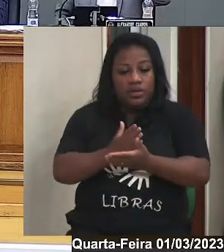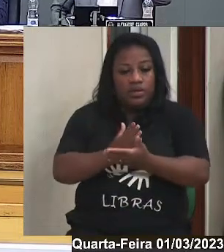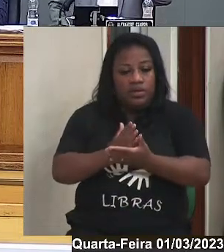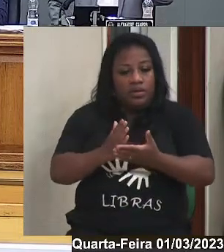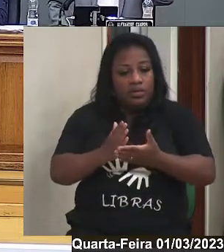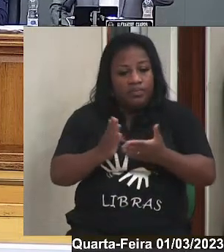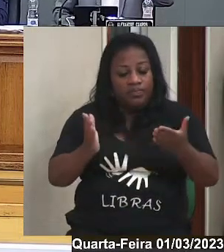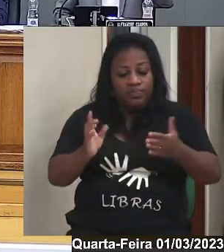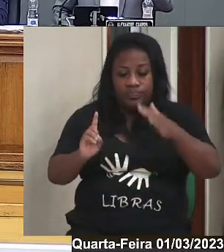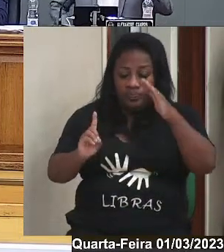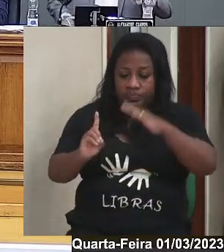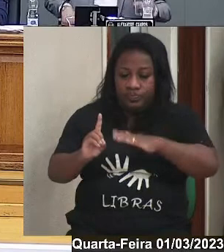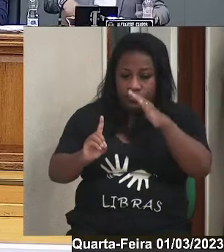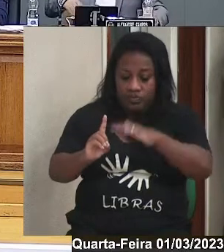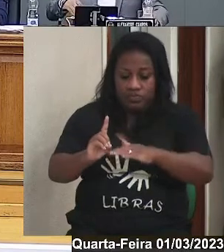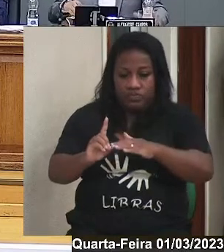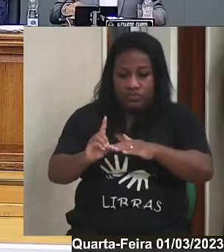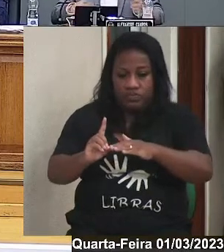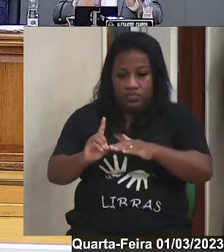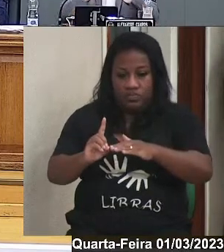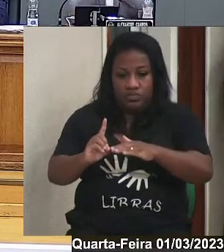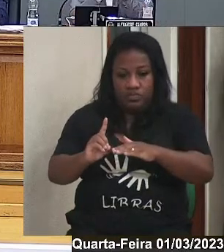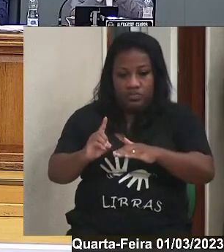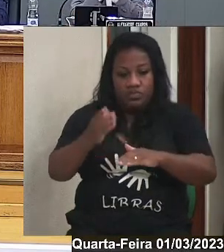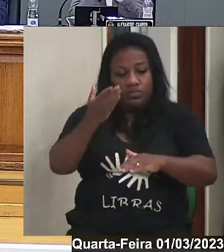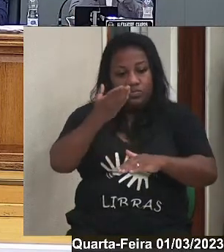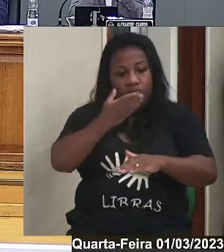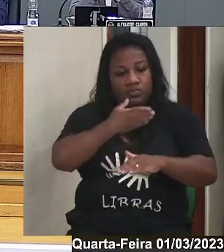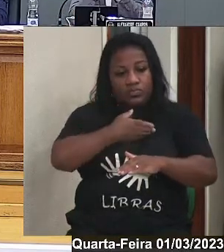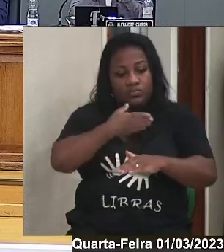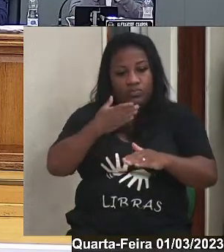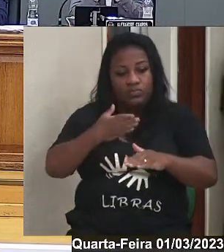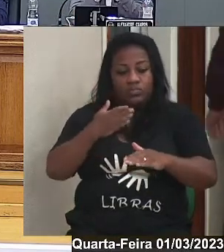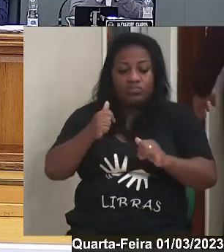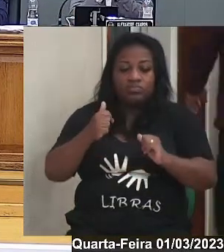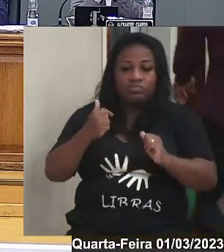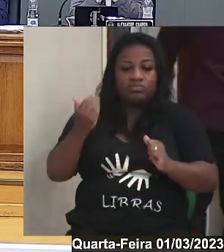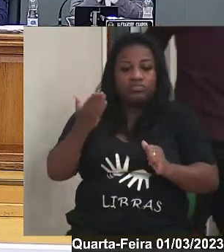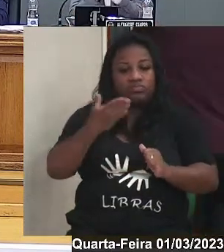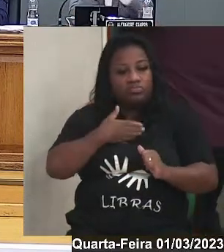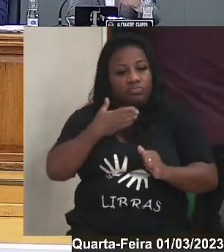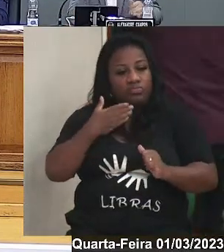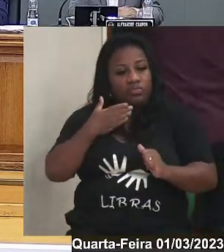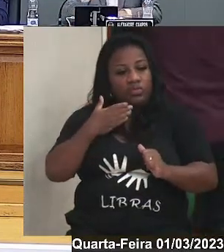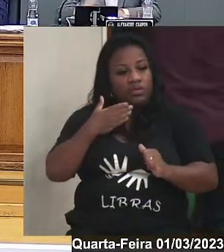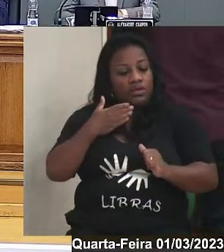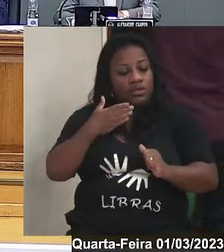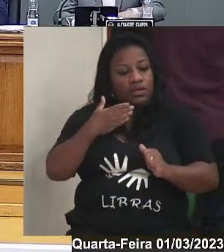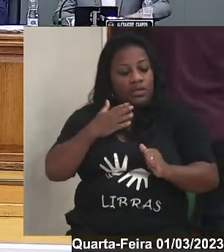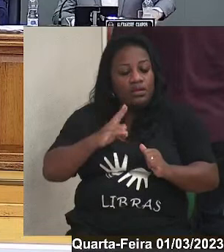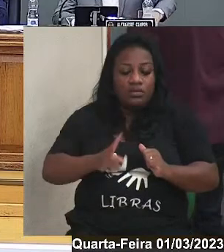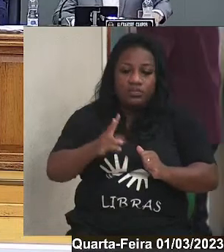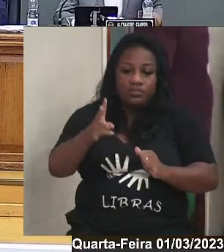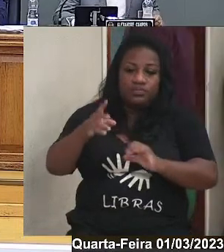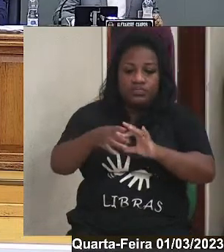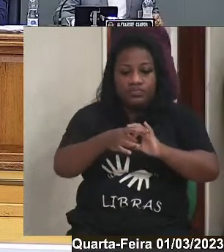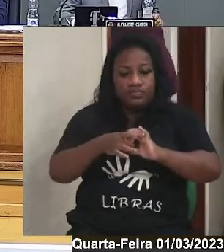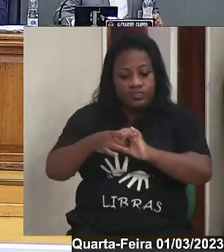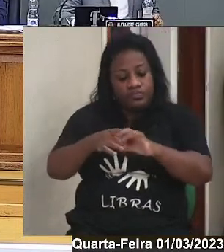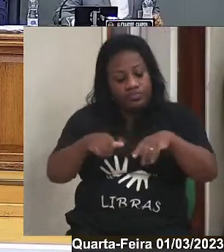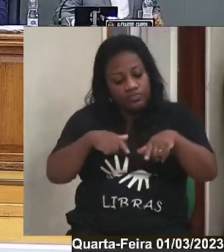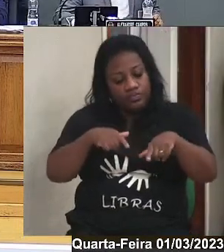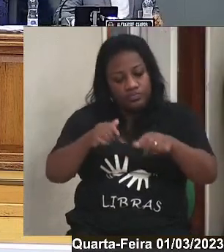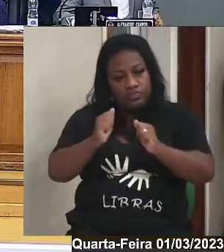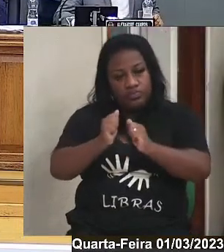desejar um bom dia ao meu amigo Gustavo do Rancho, amigo de partido, um grande parceiro, onde sempre fizemos um bom